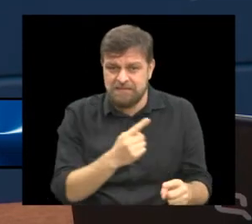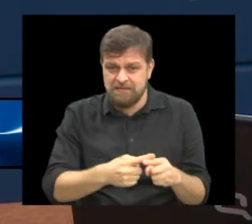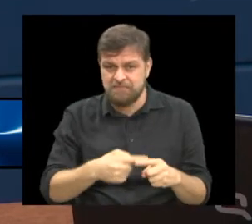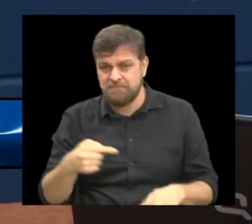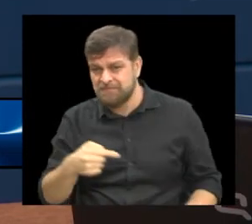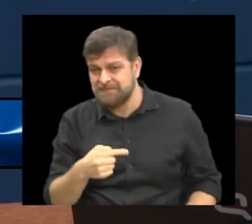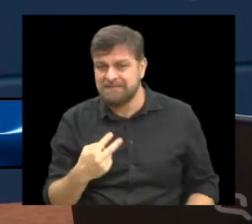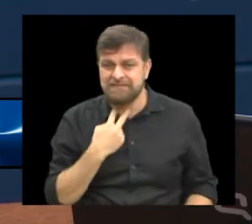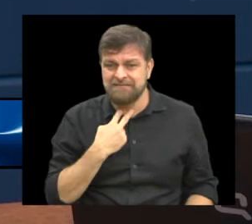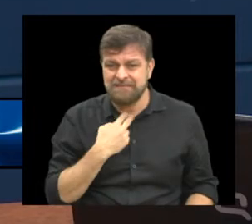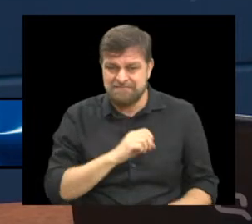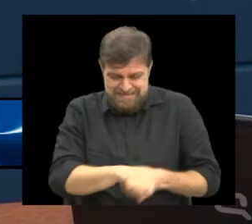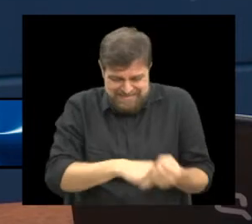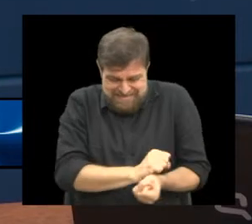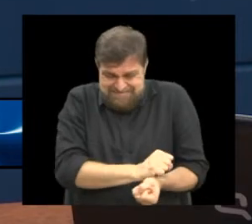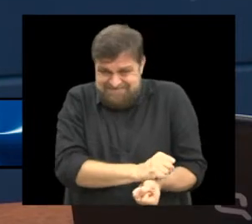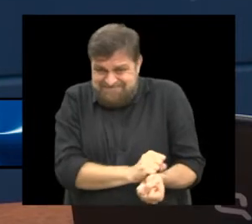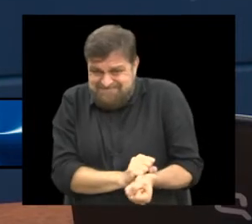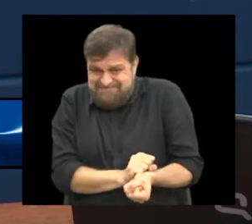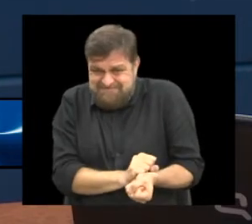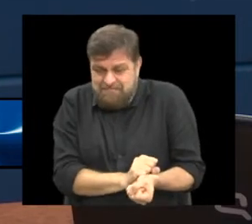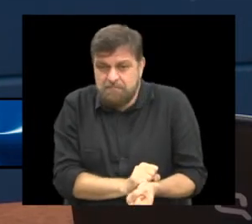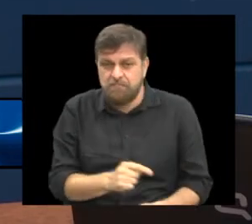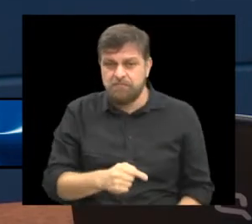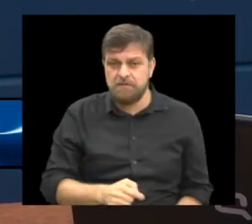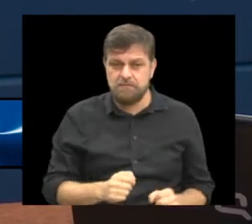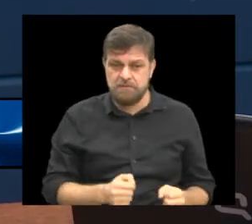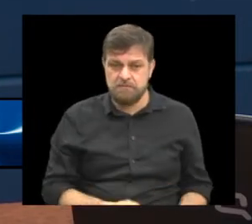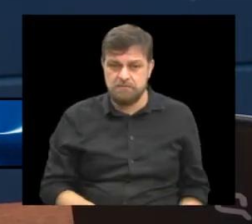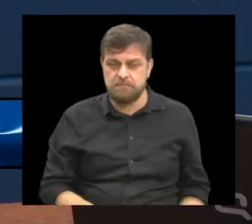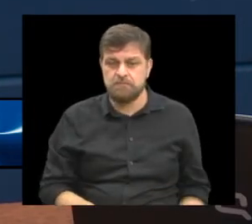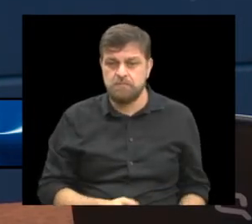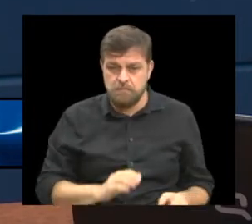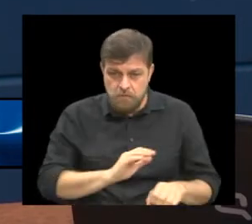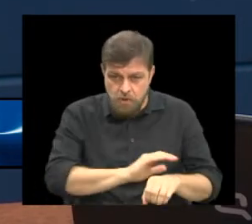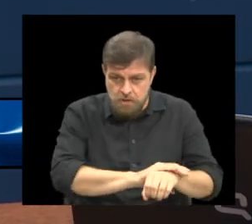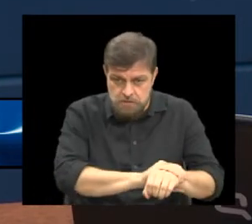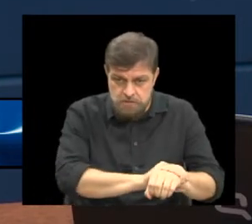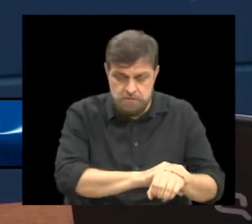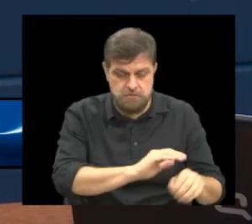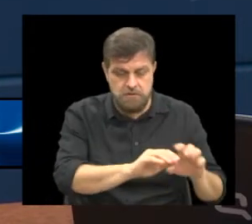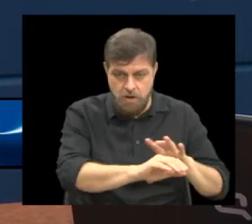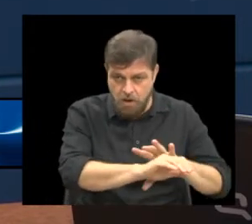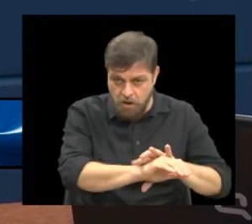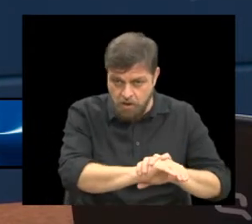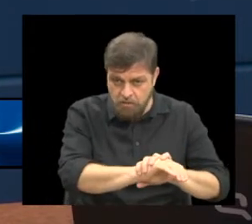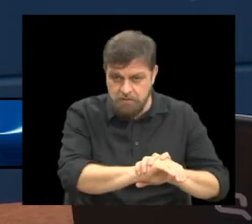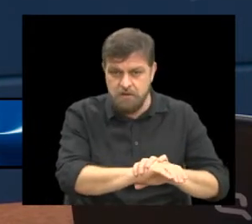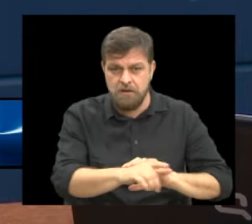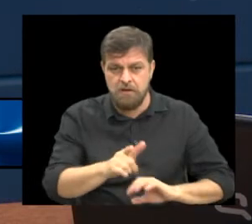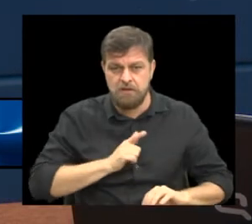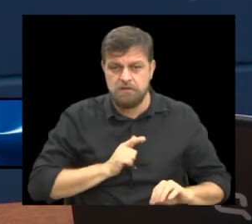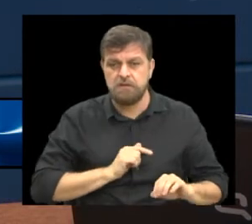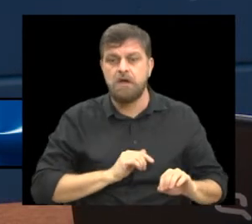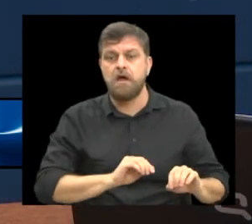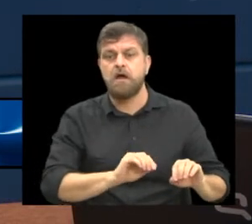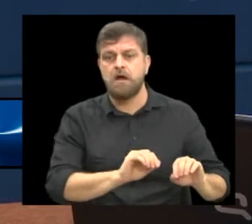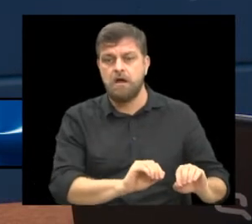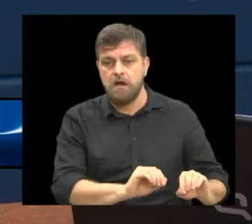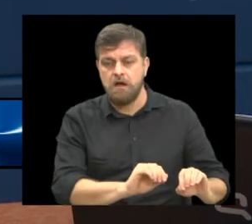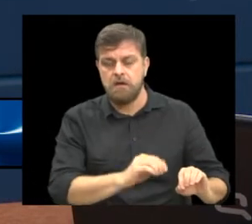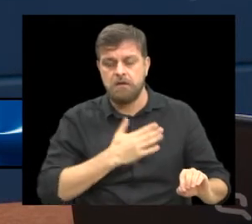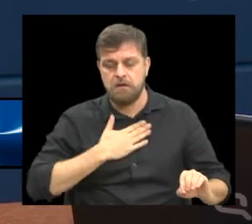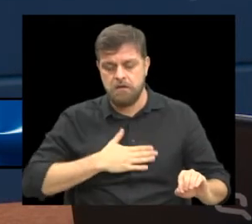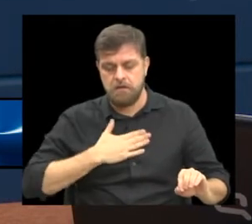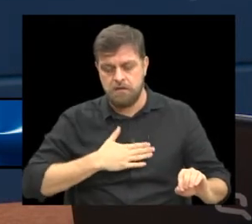ser apertadamente amarrado. Ele precisa que suavemente nas mãos haja a bandagem de contenção. Ele se